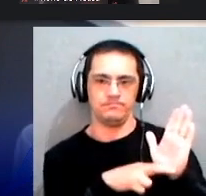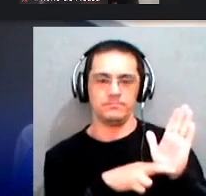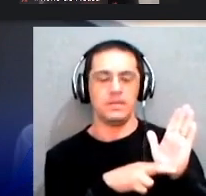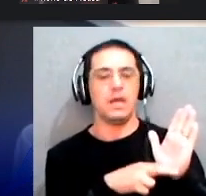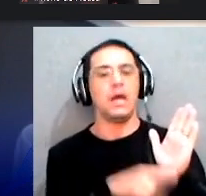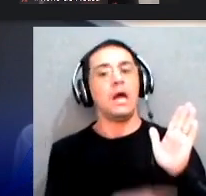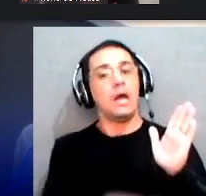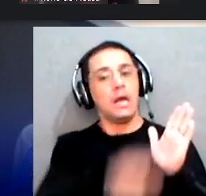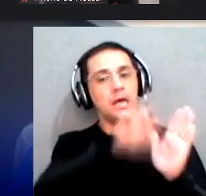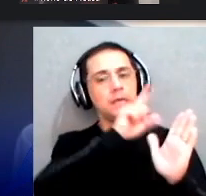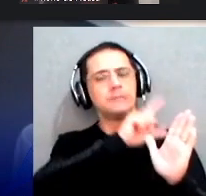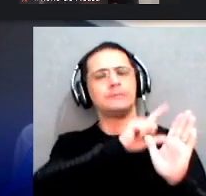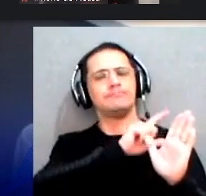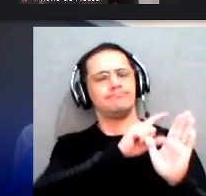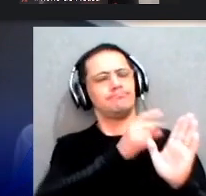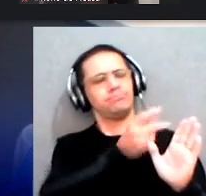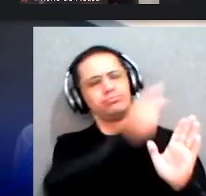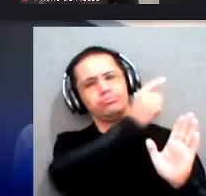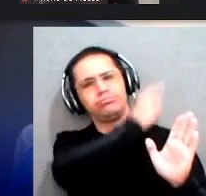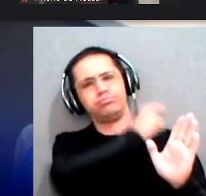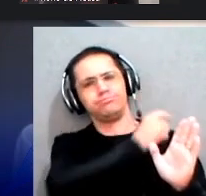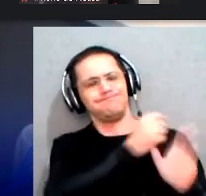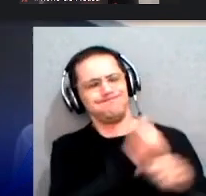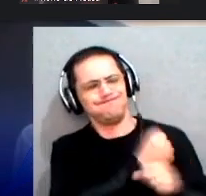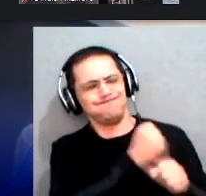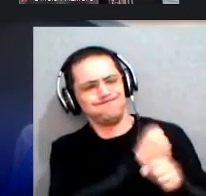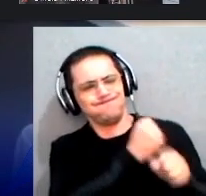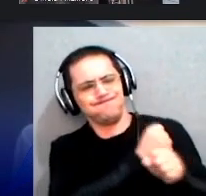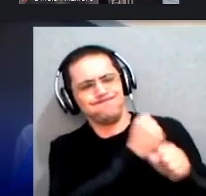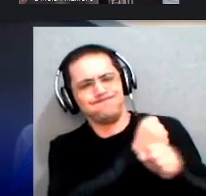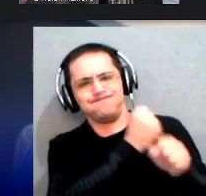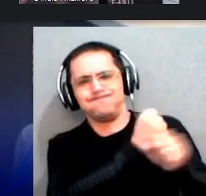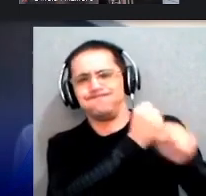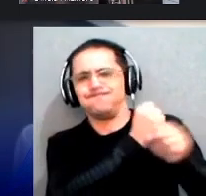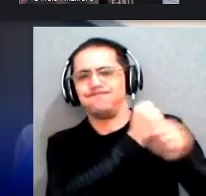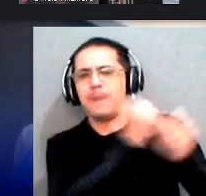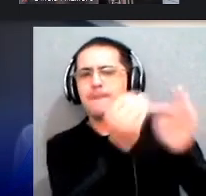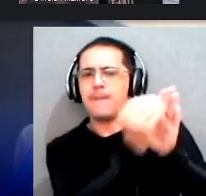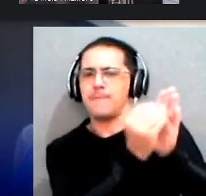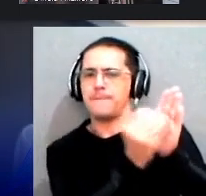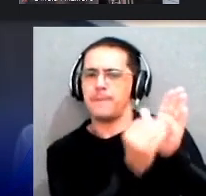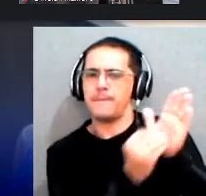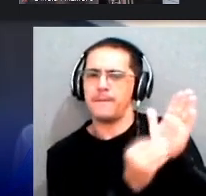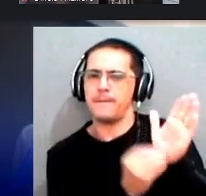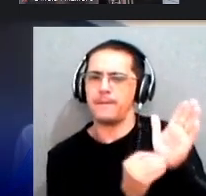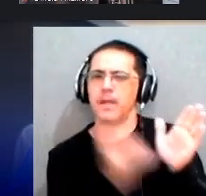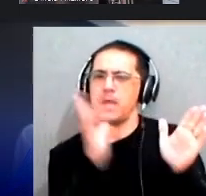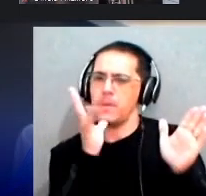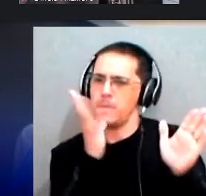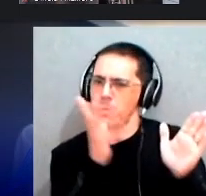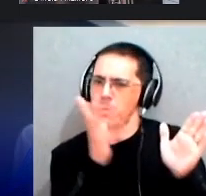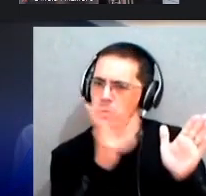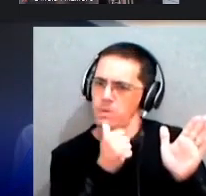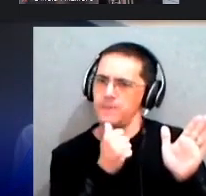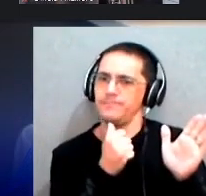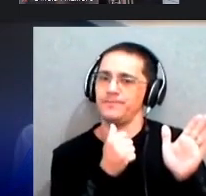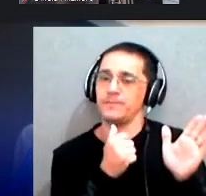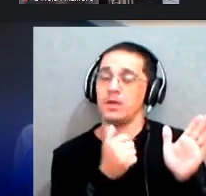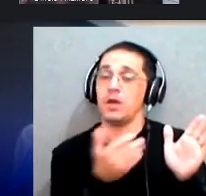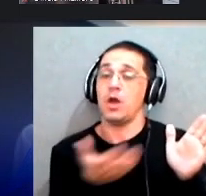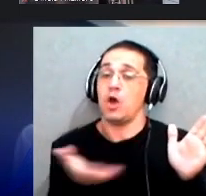conquistados. Um desses princípios que eu acho que a virtualização se coloca